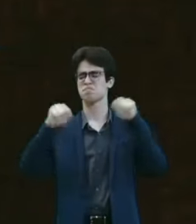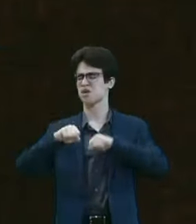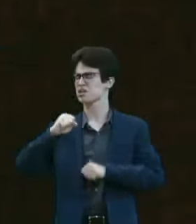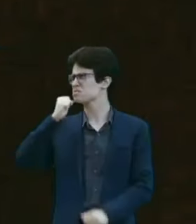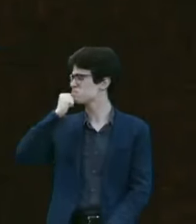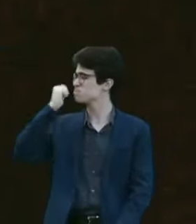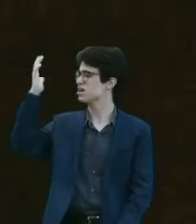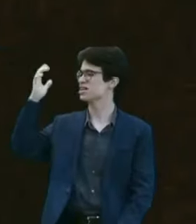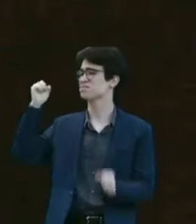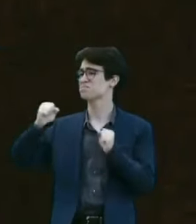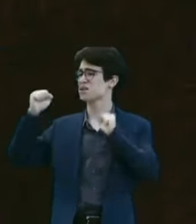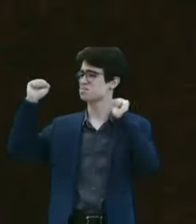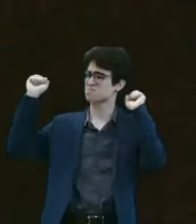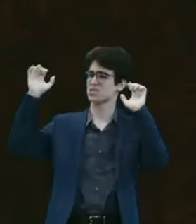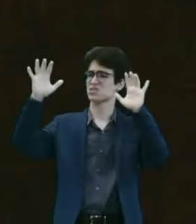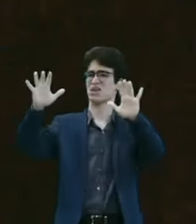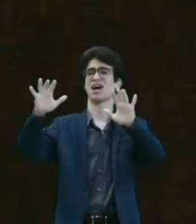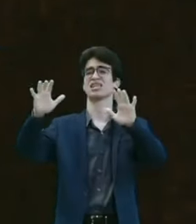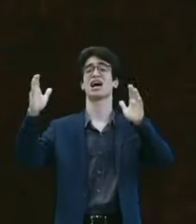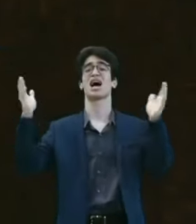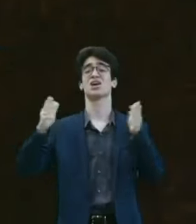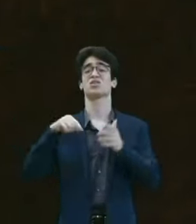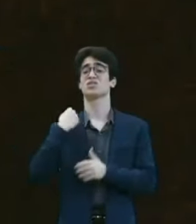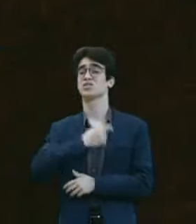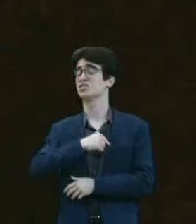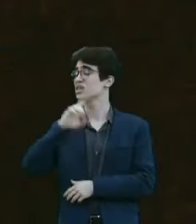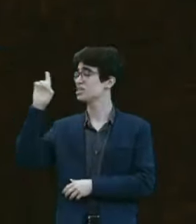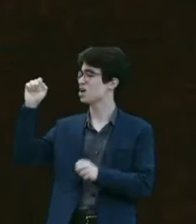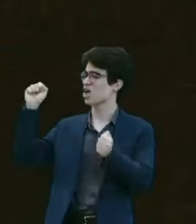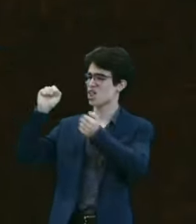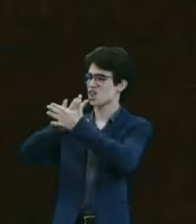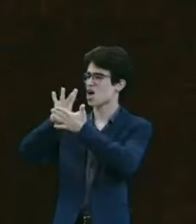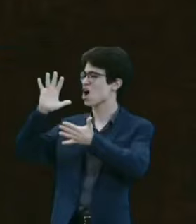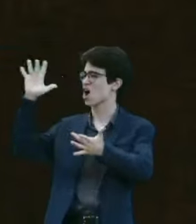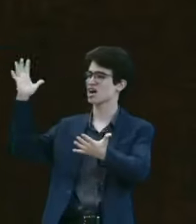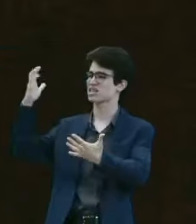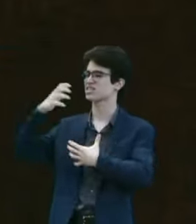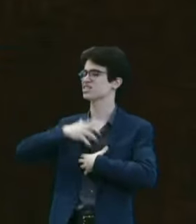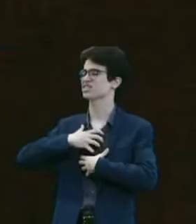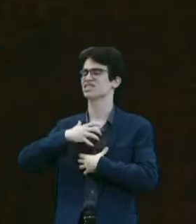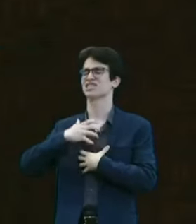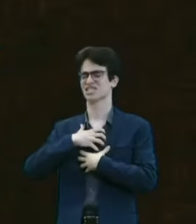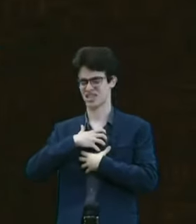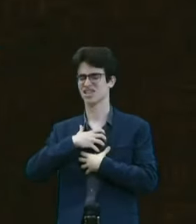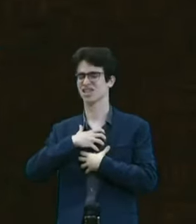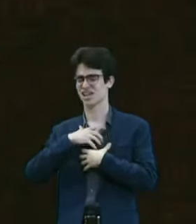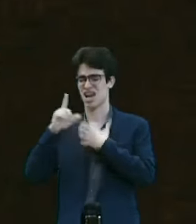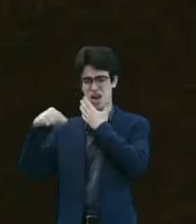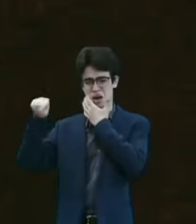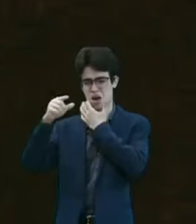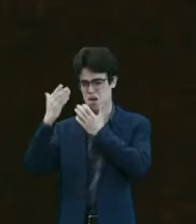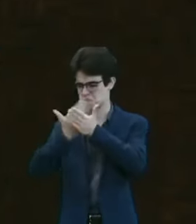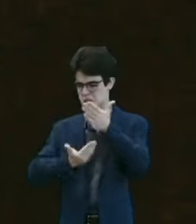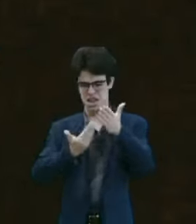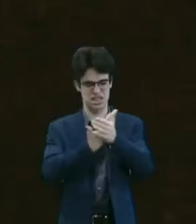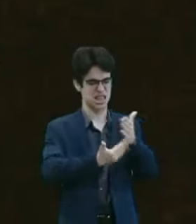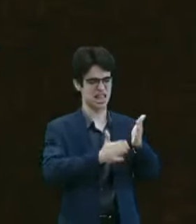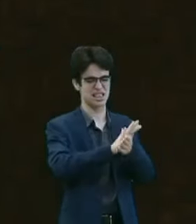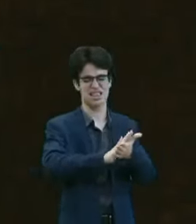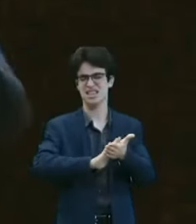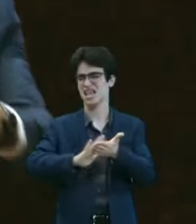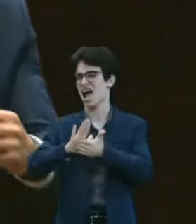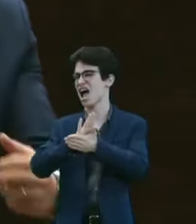benditas, abençoadas, que possamos ver a glória de Deus juntos. Não aceitamos perder ninguém, Pai.